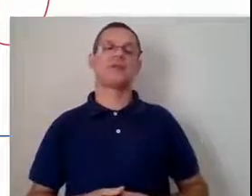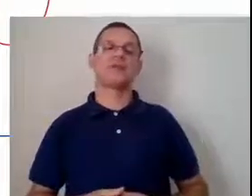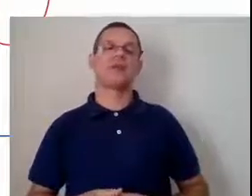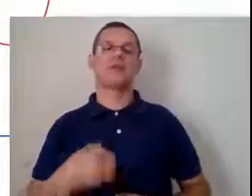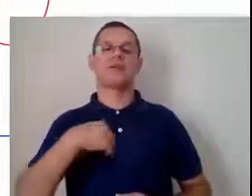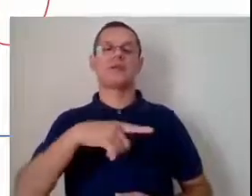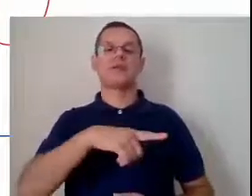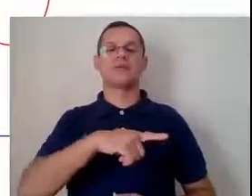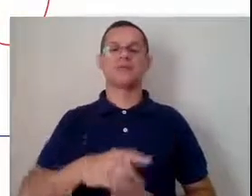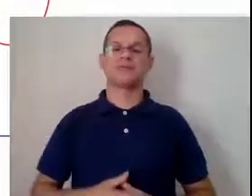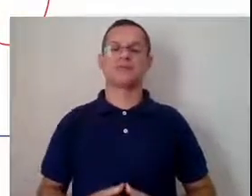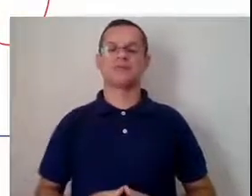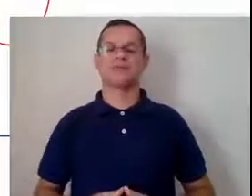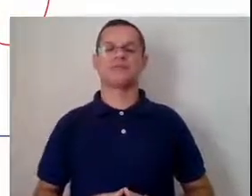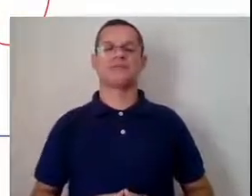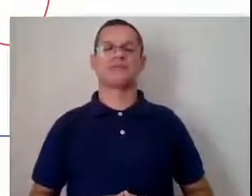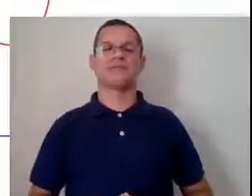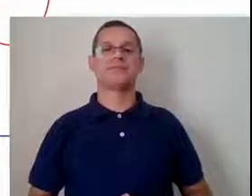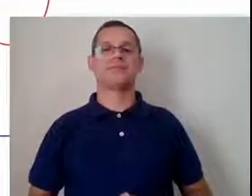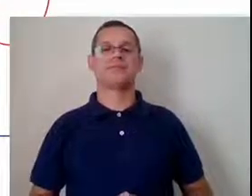Eu tinha